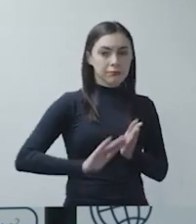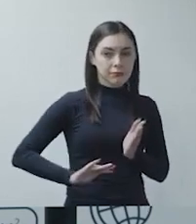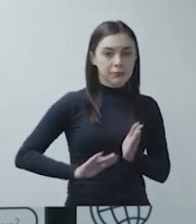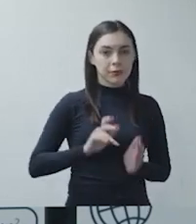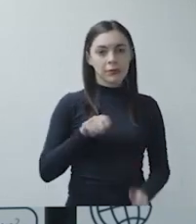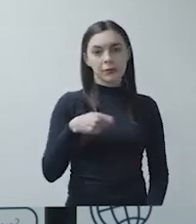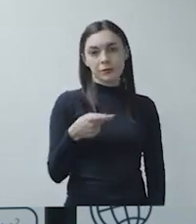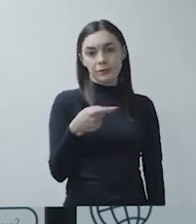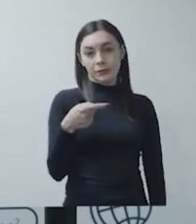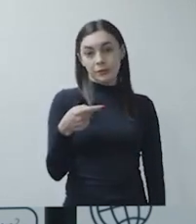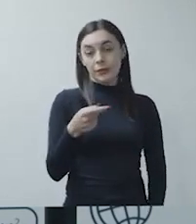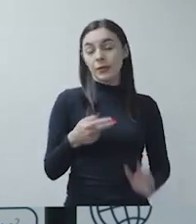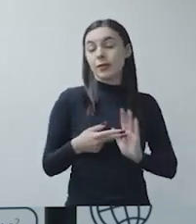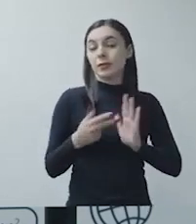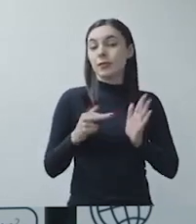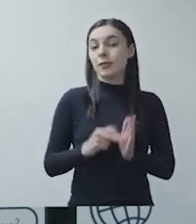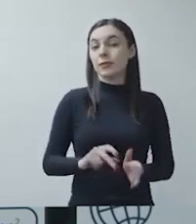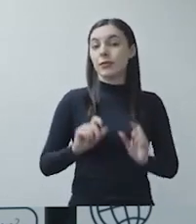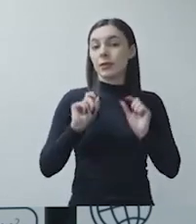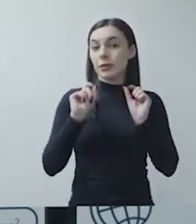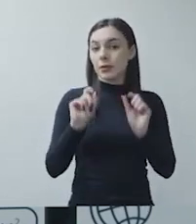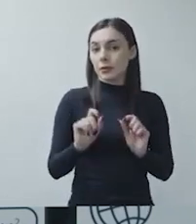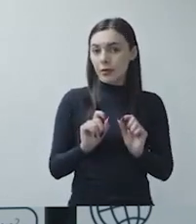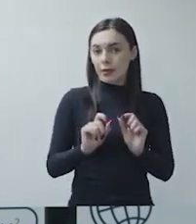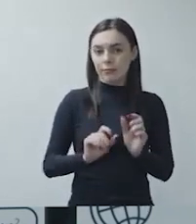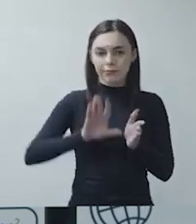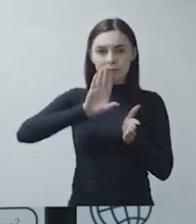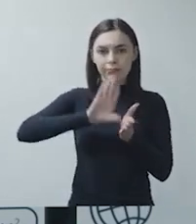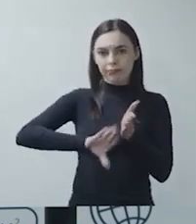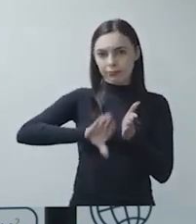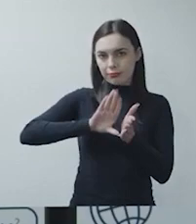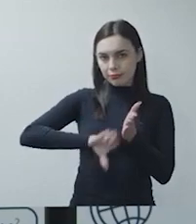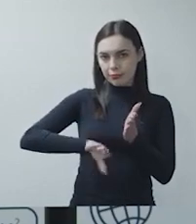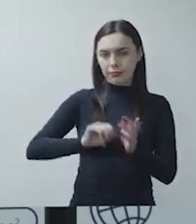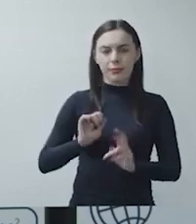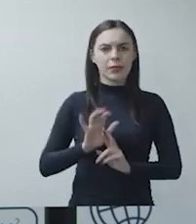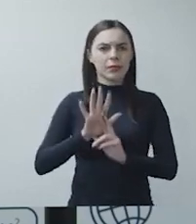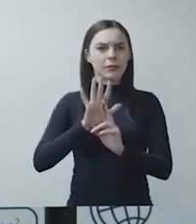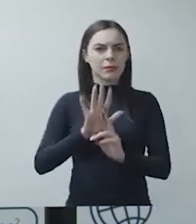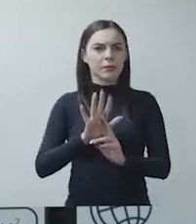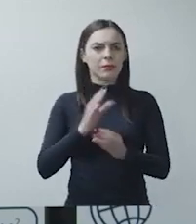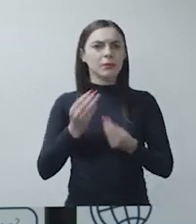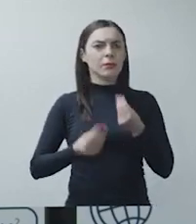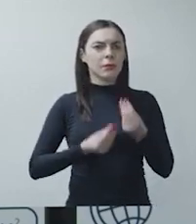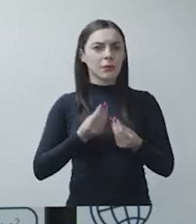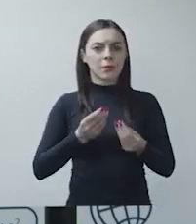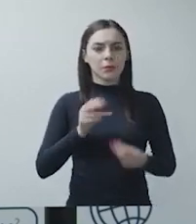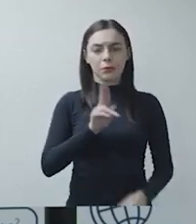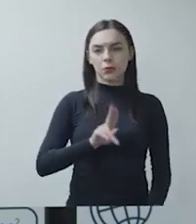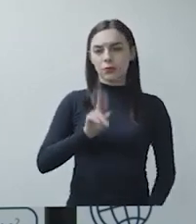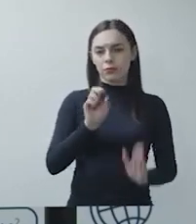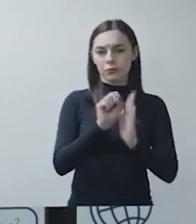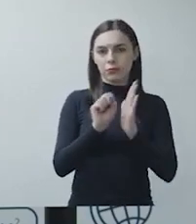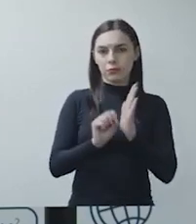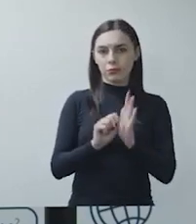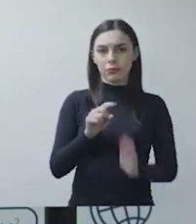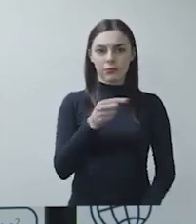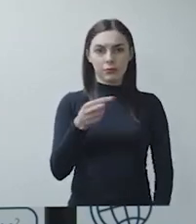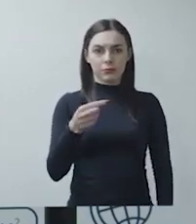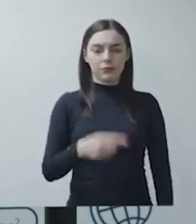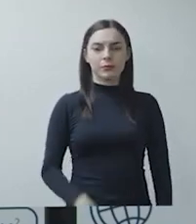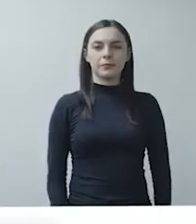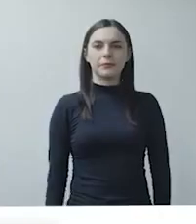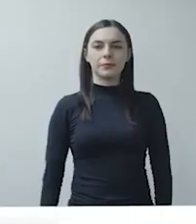subtraindo. Então, é a operação de subtração. Representa-se a operação de menos.